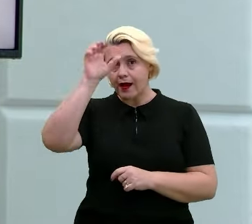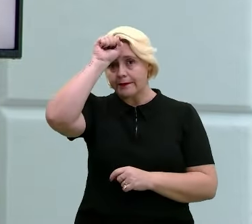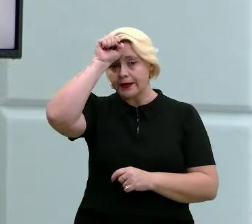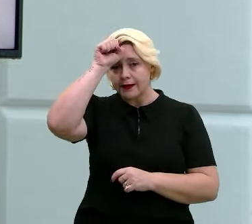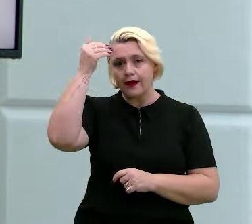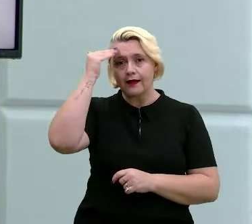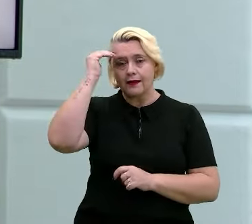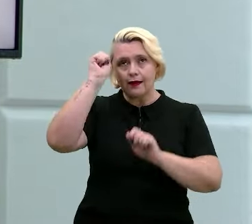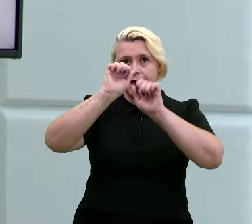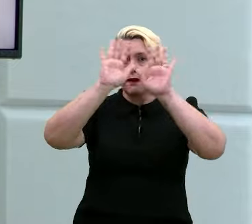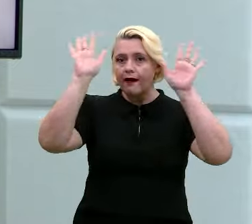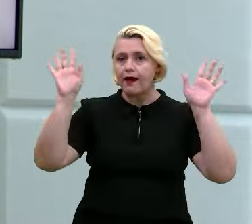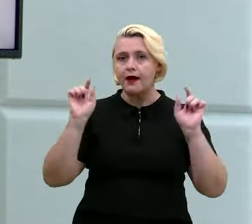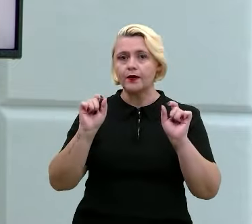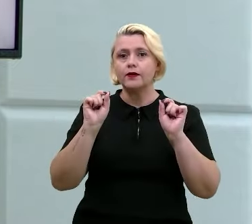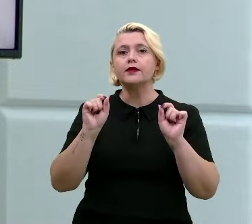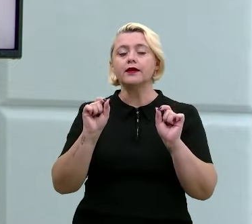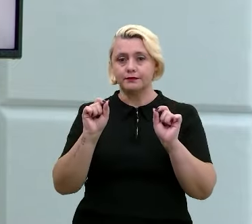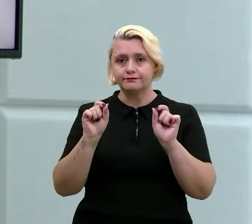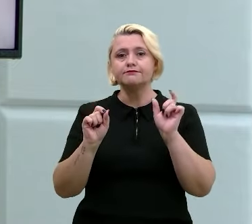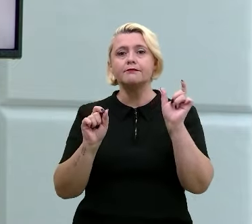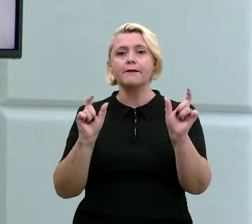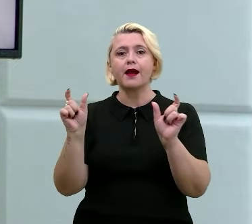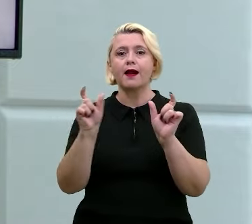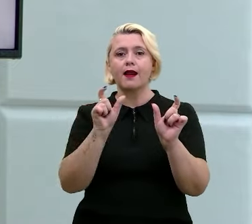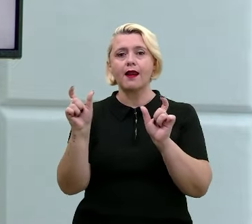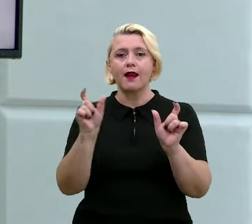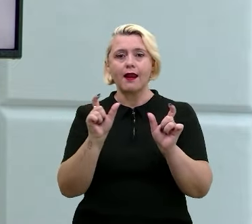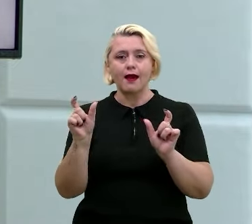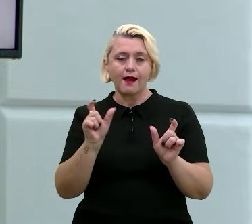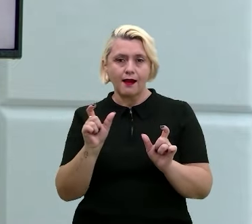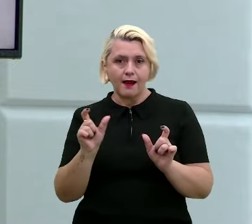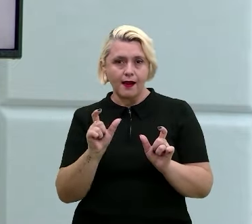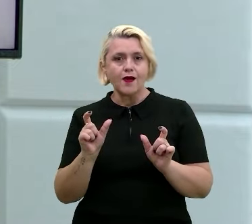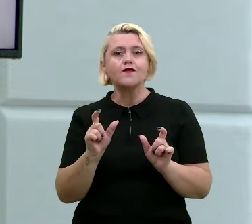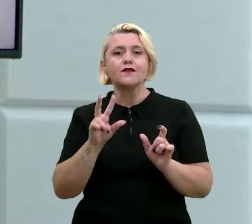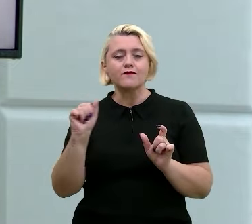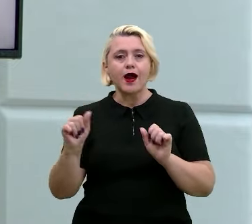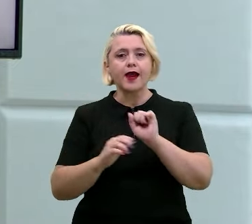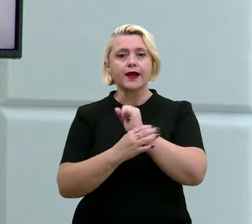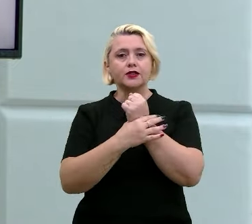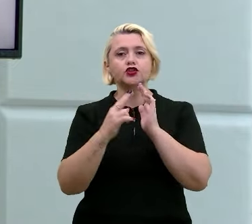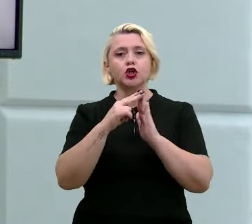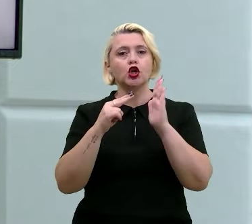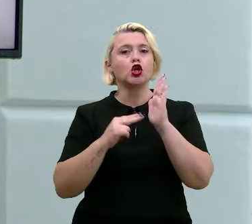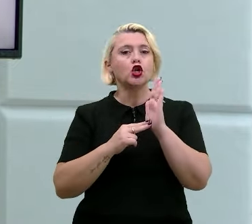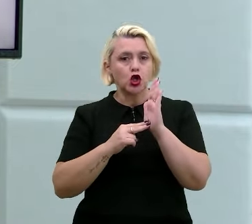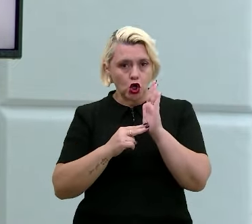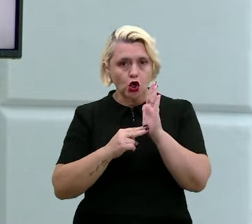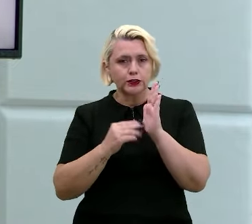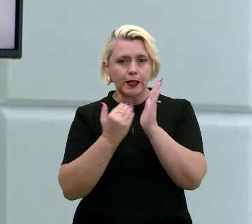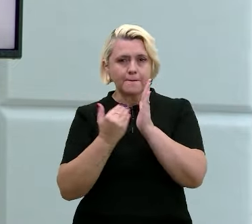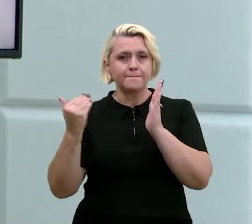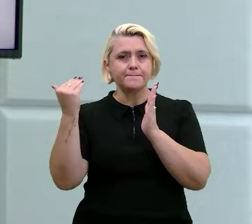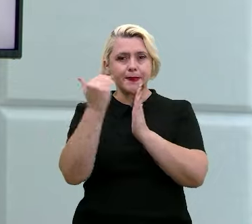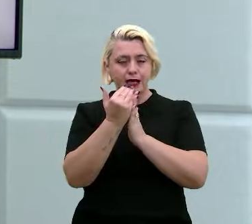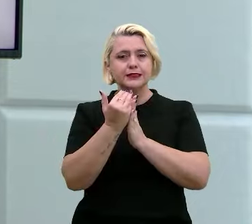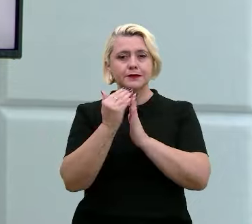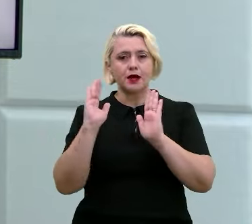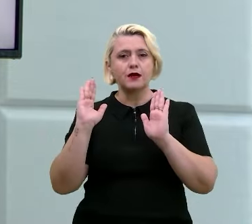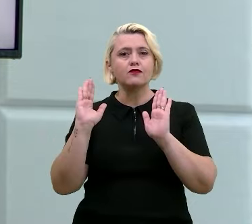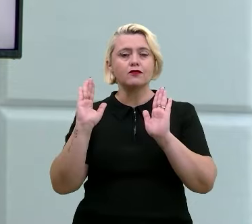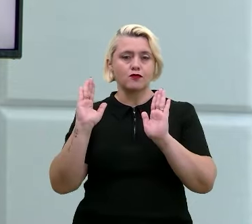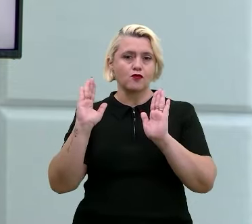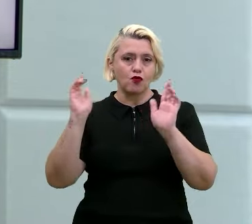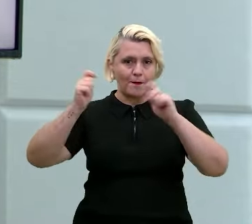entender melhor e são aqueles elementos que vão garantir a nota máxima na competência 4. Lembra quando a gente falou